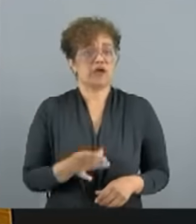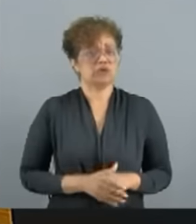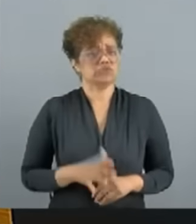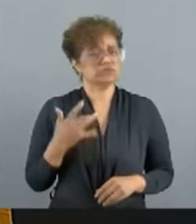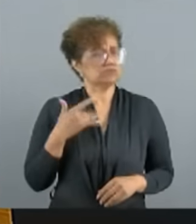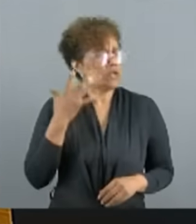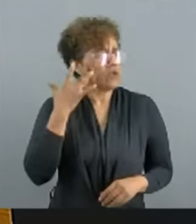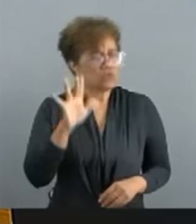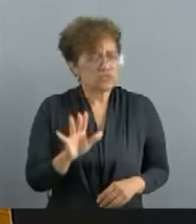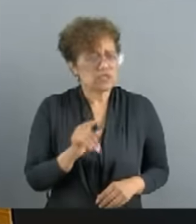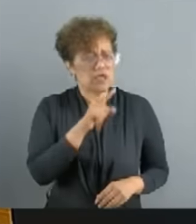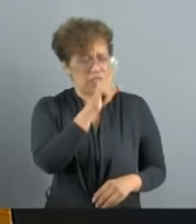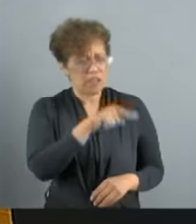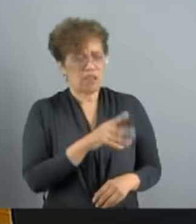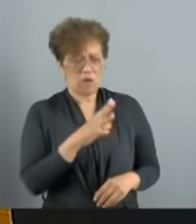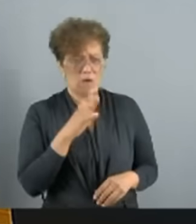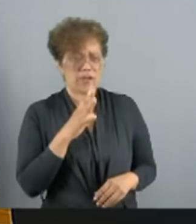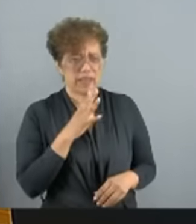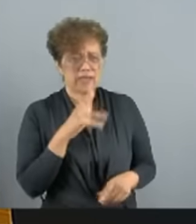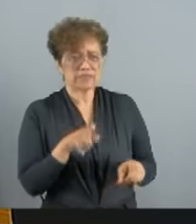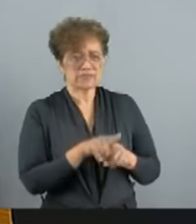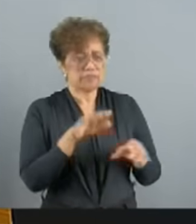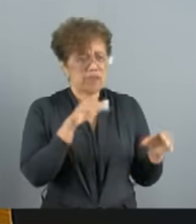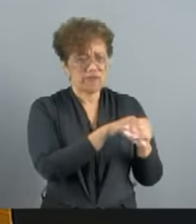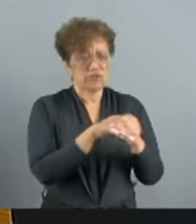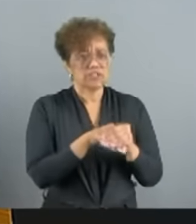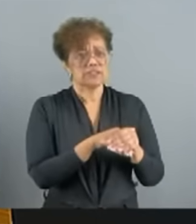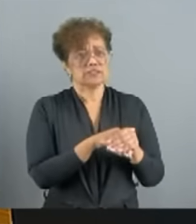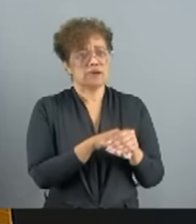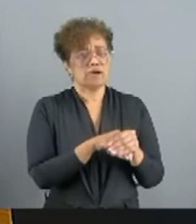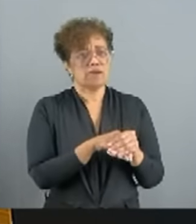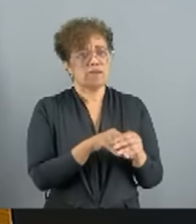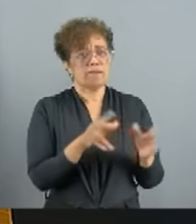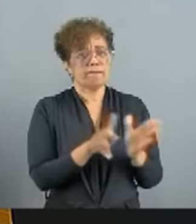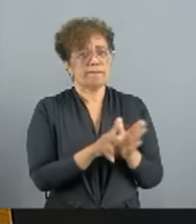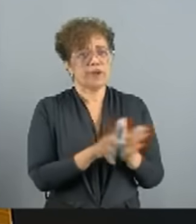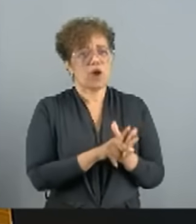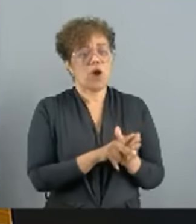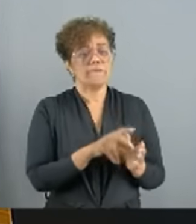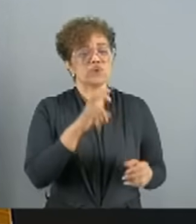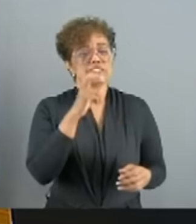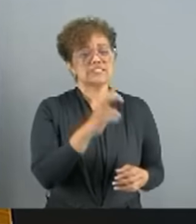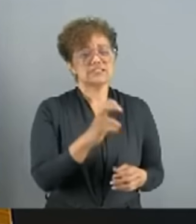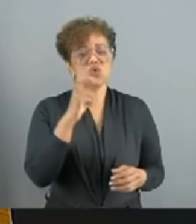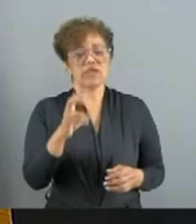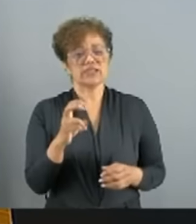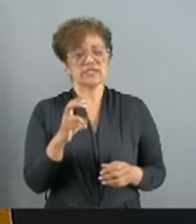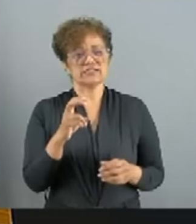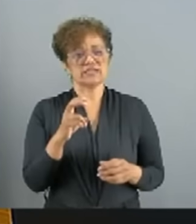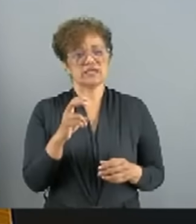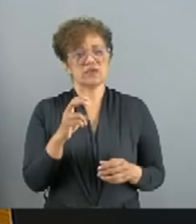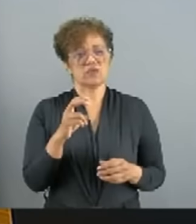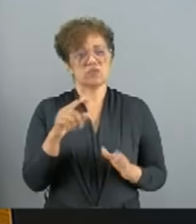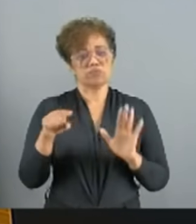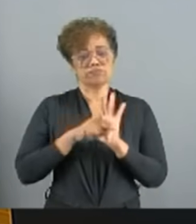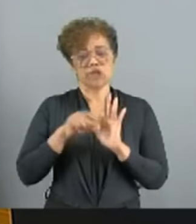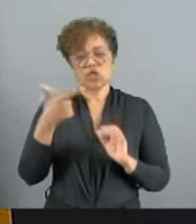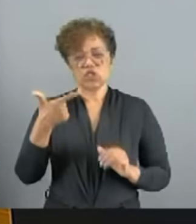sei se o senhor tem conhecimento da votação. A votação foi 55-12